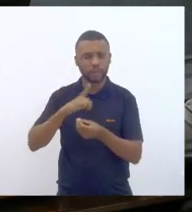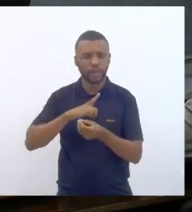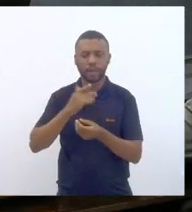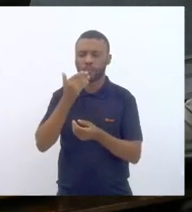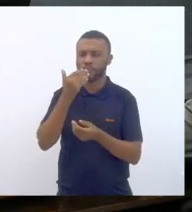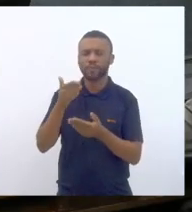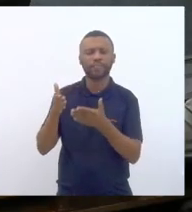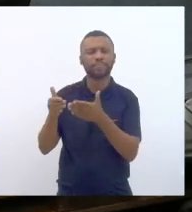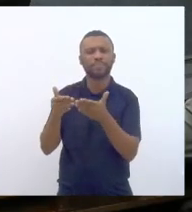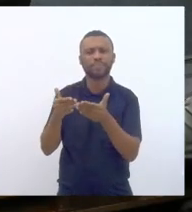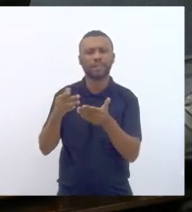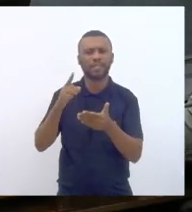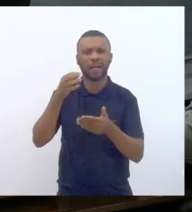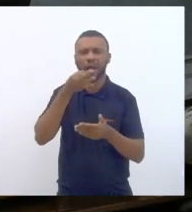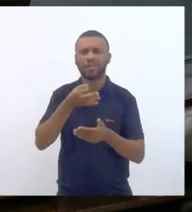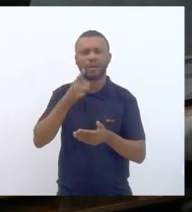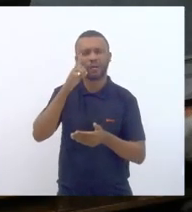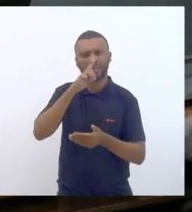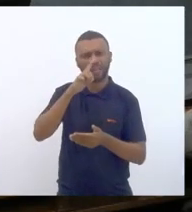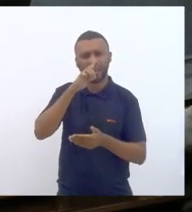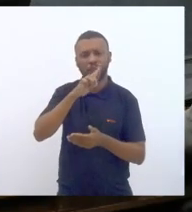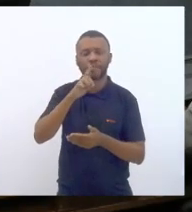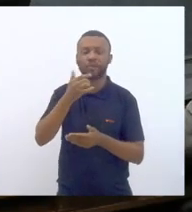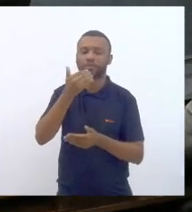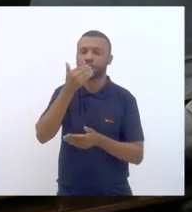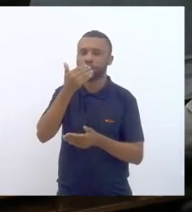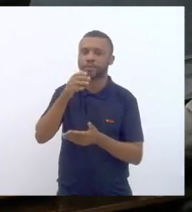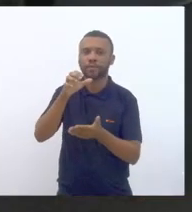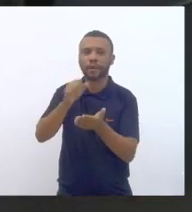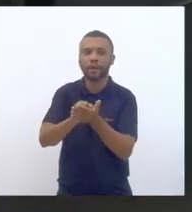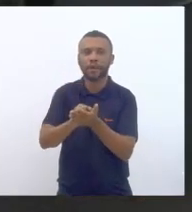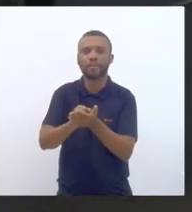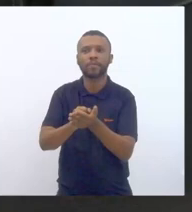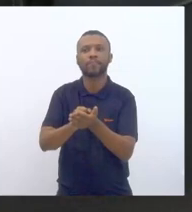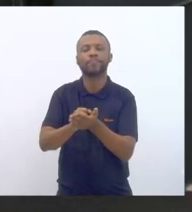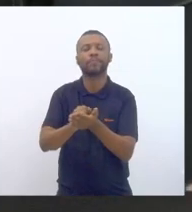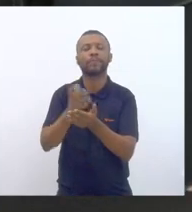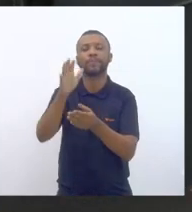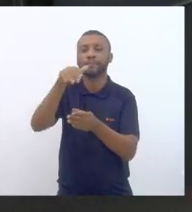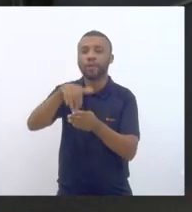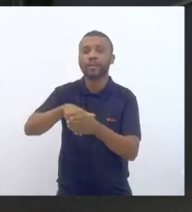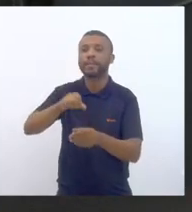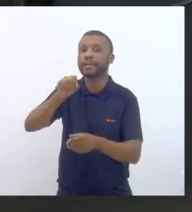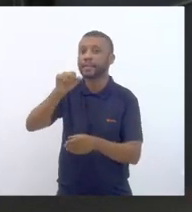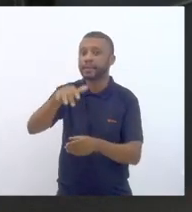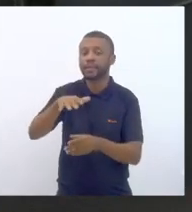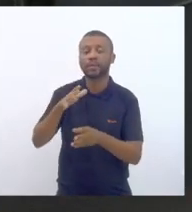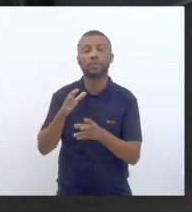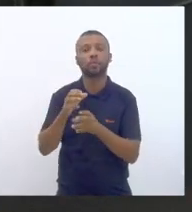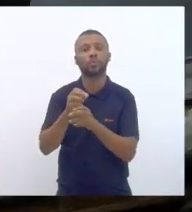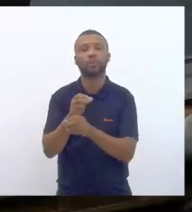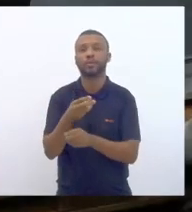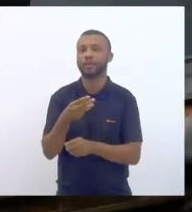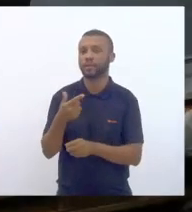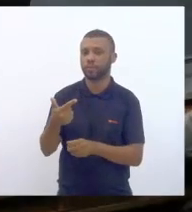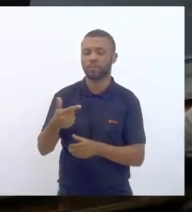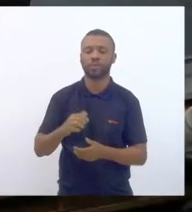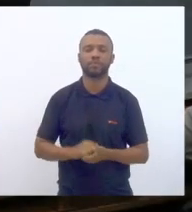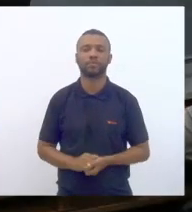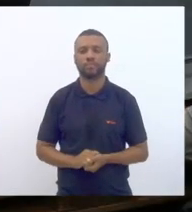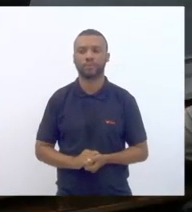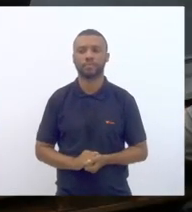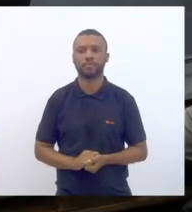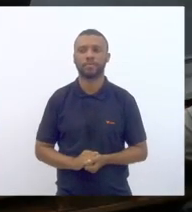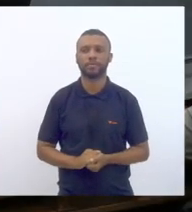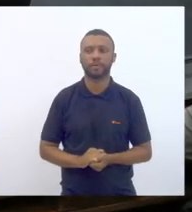for, estou com problema de internet, estou pedindo aí. Giovanni Ratinho votando sim, 32.